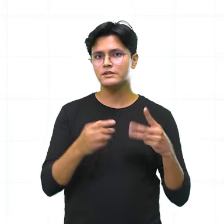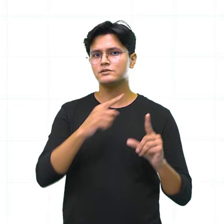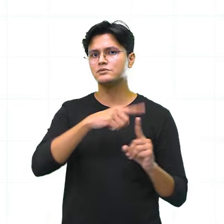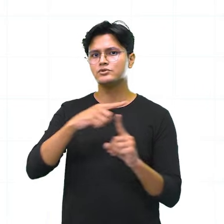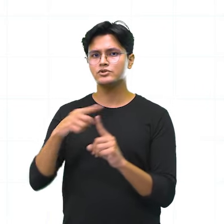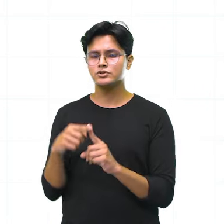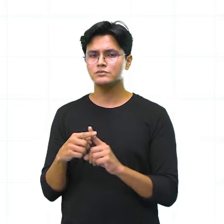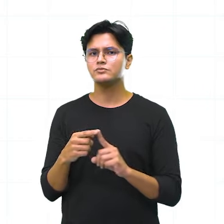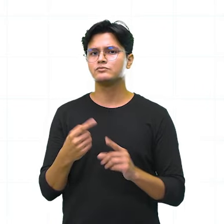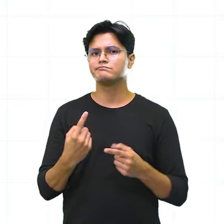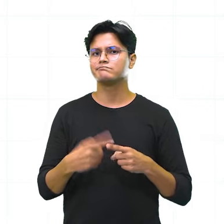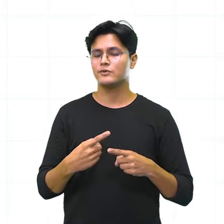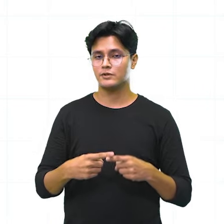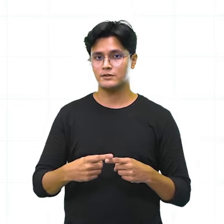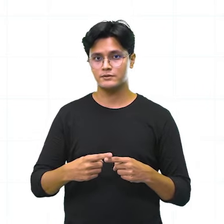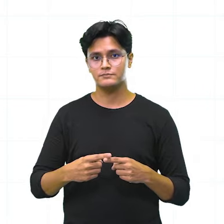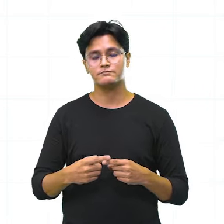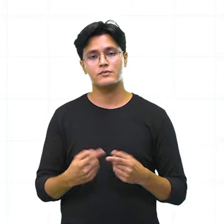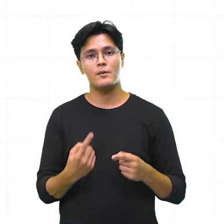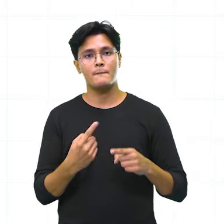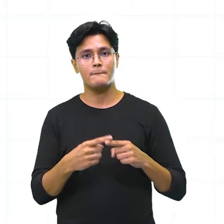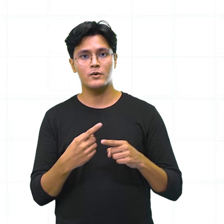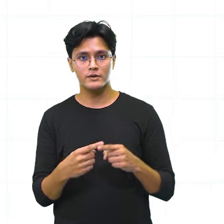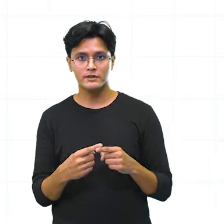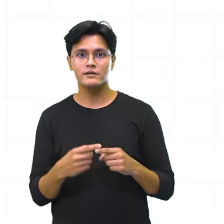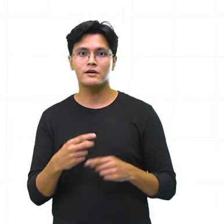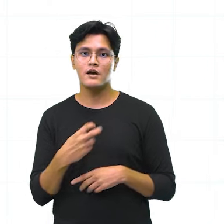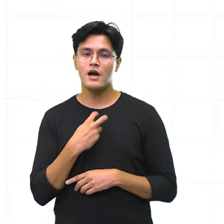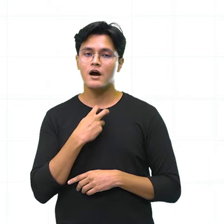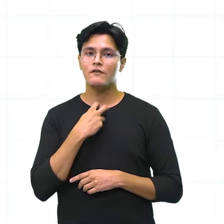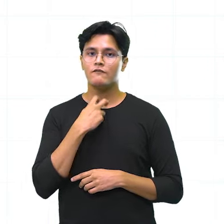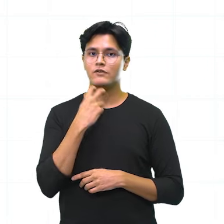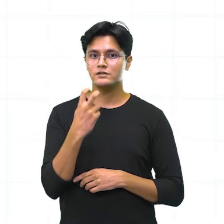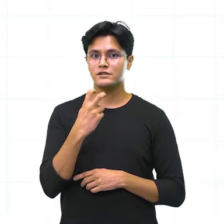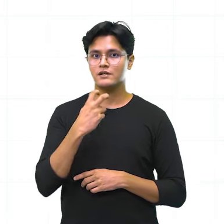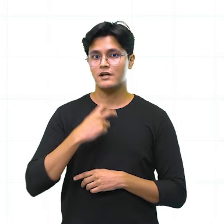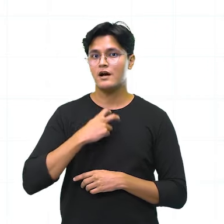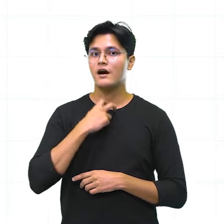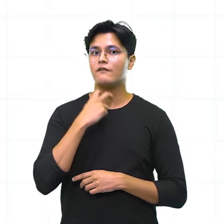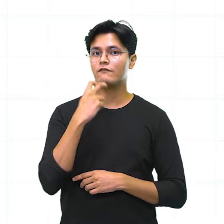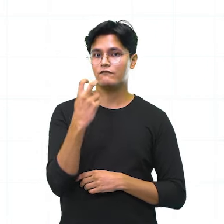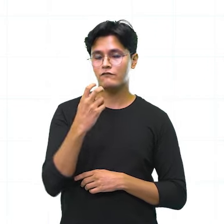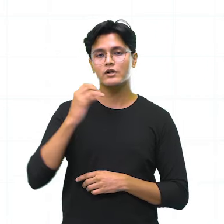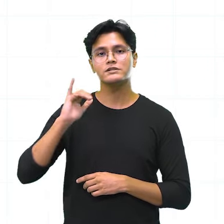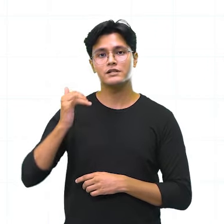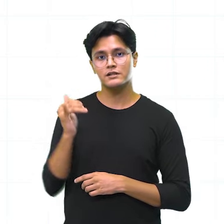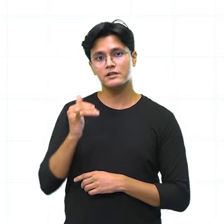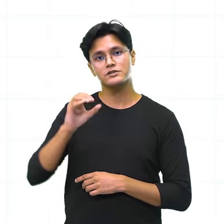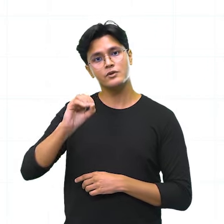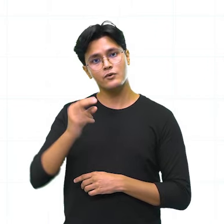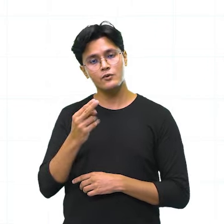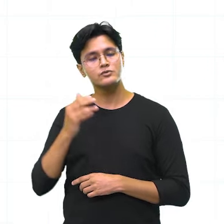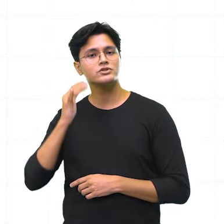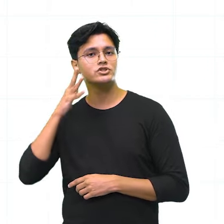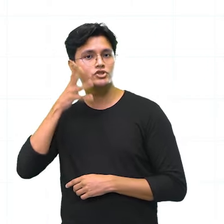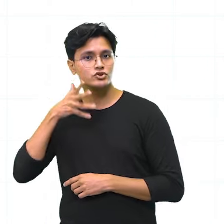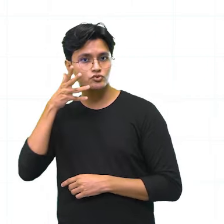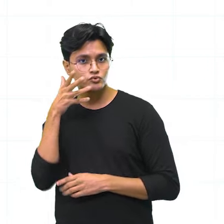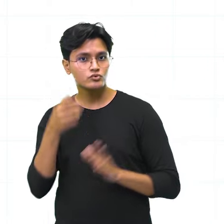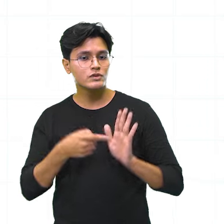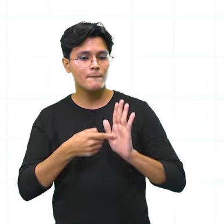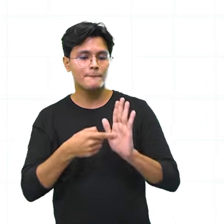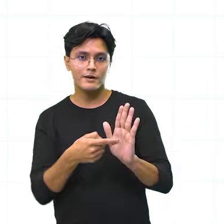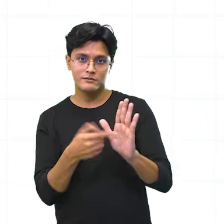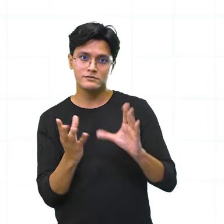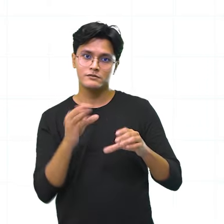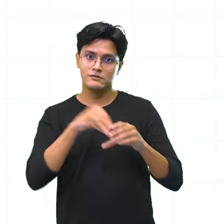mostrei para você esses 3 tipos, né? Porque a voz da nossa narrativa, o discurso que vai aparecer ali